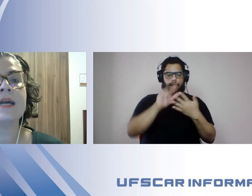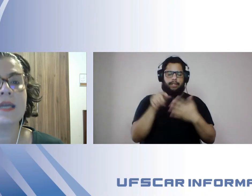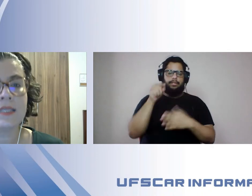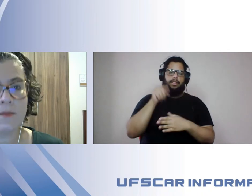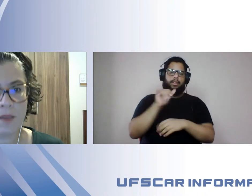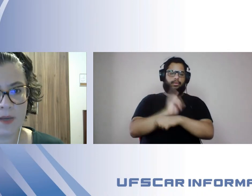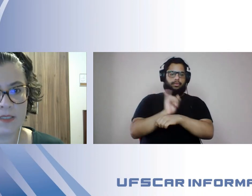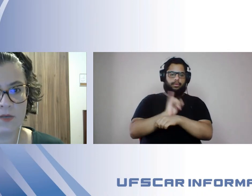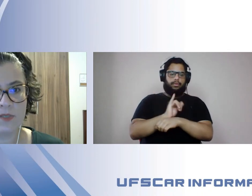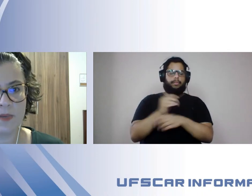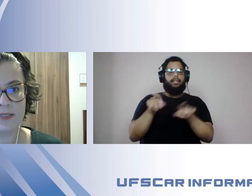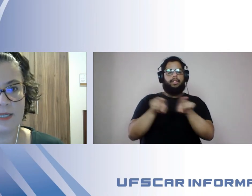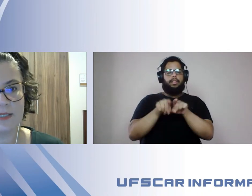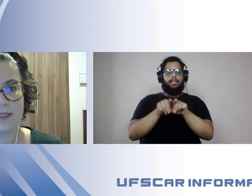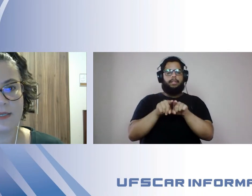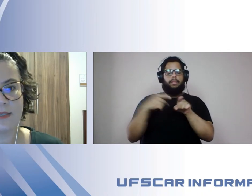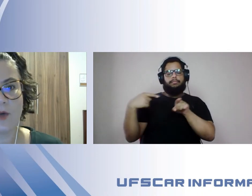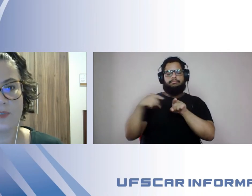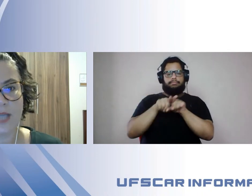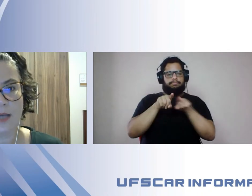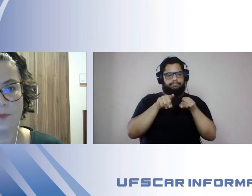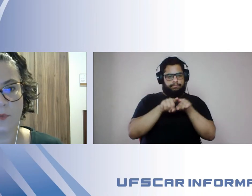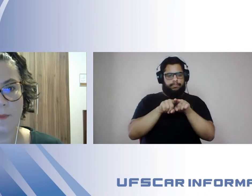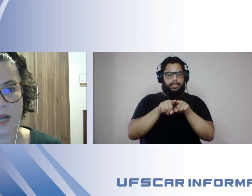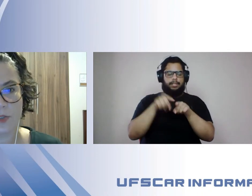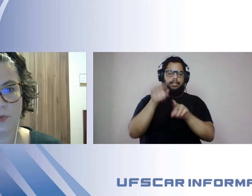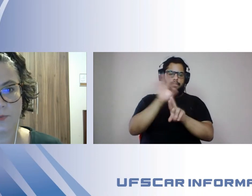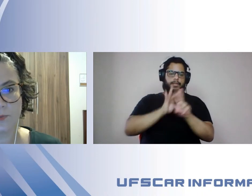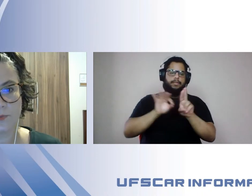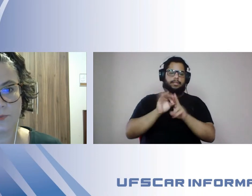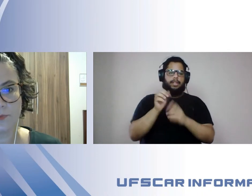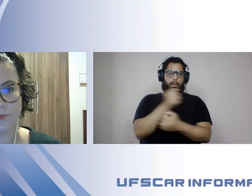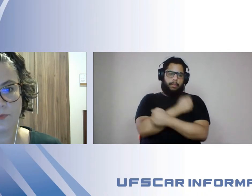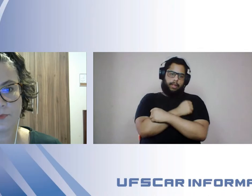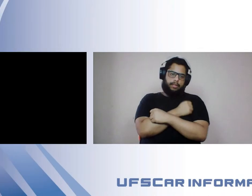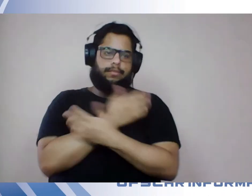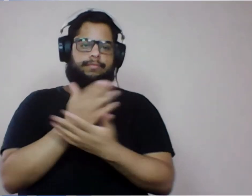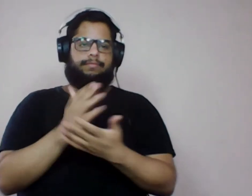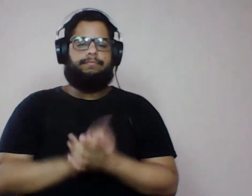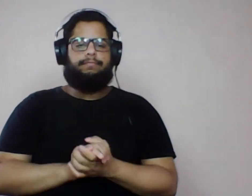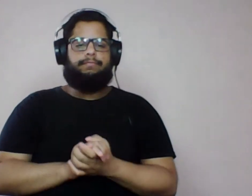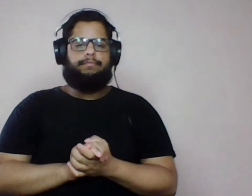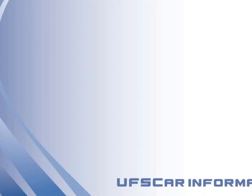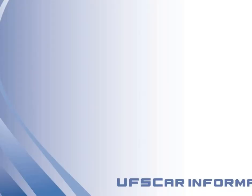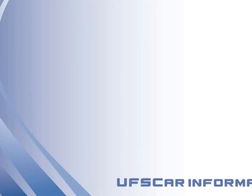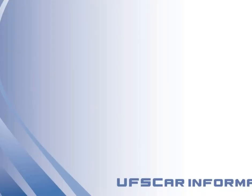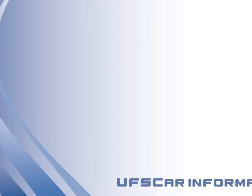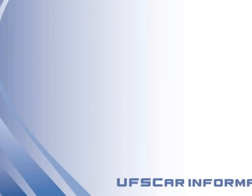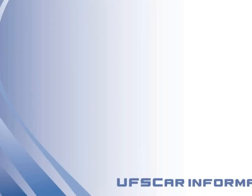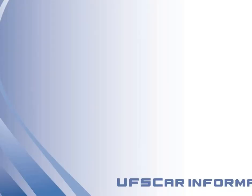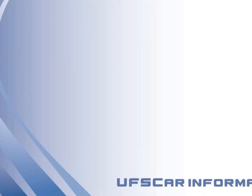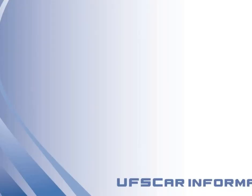universitária e também parceiros e parceiras da UFSCar. Um abraço. e aí